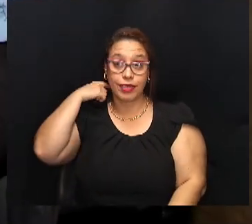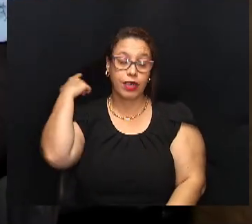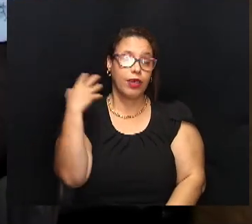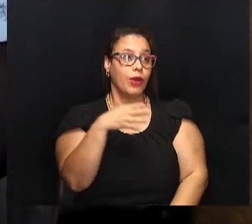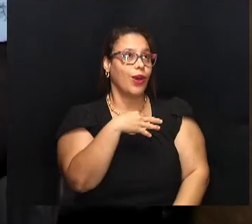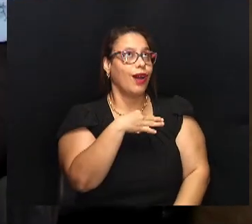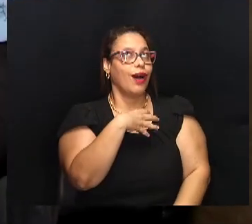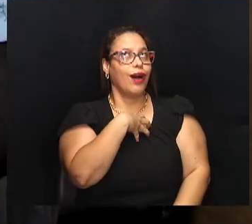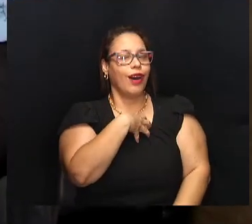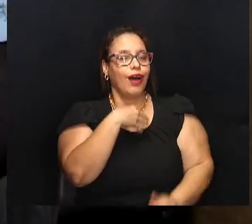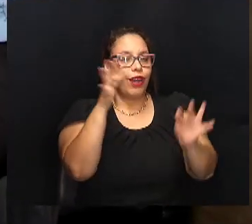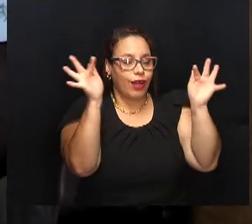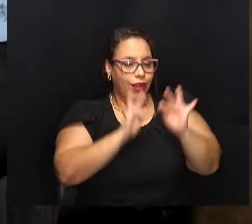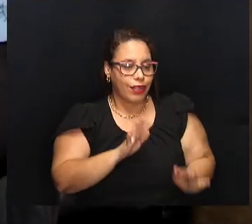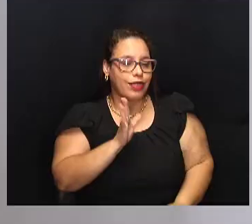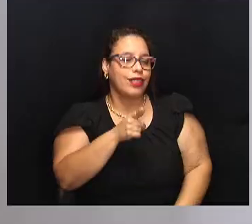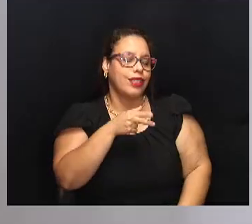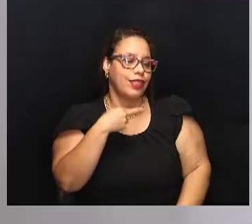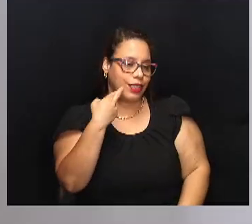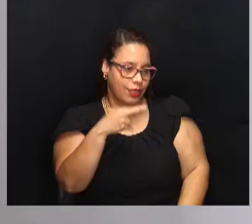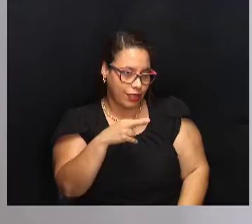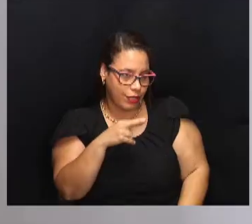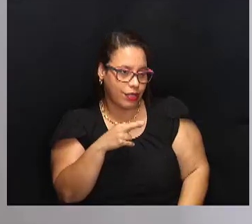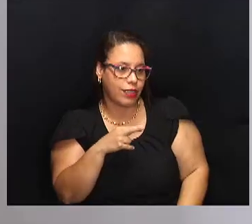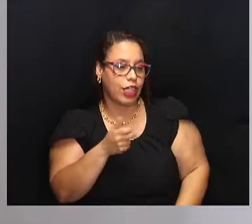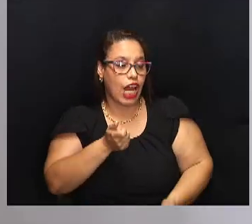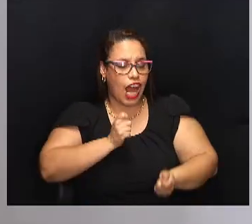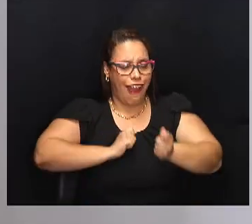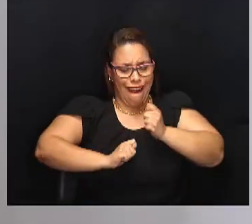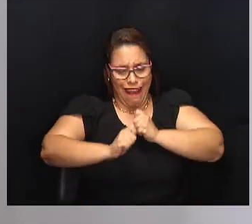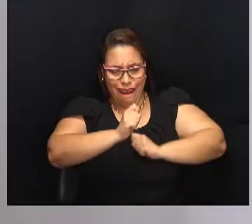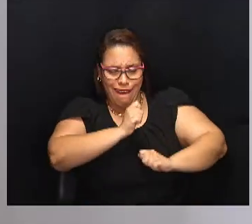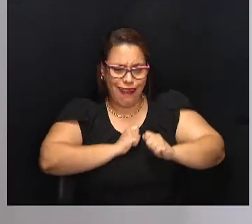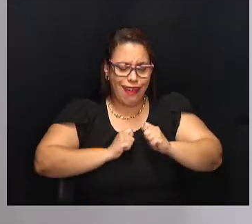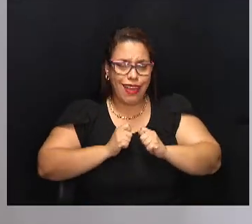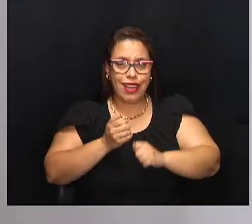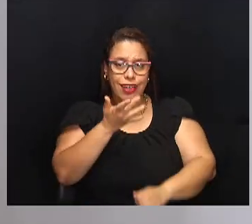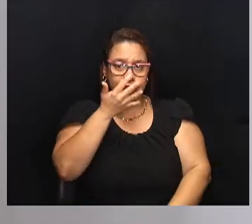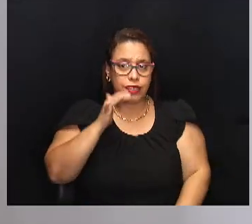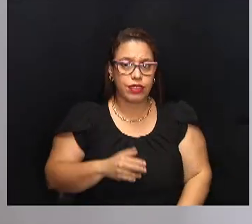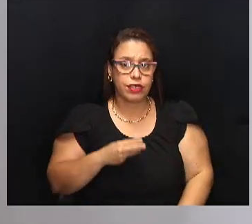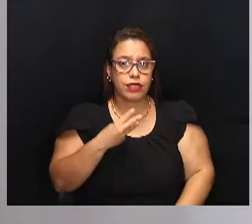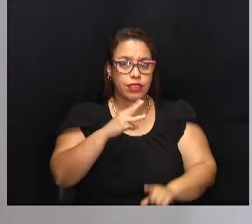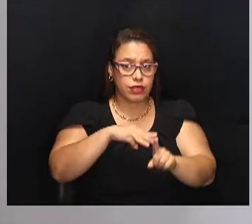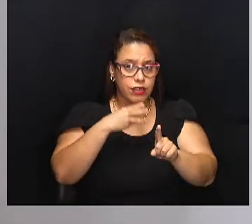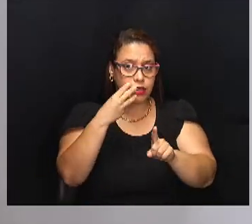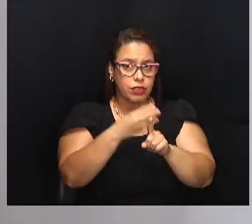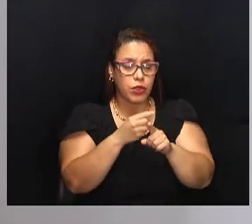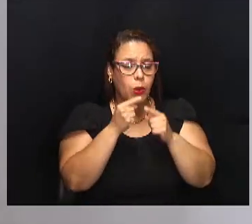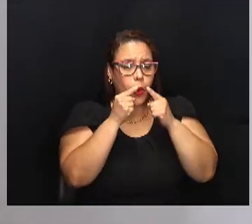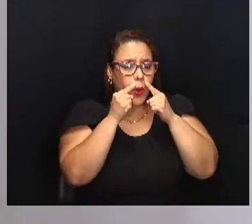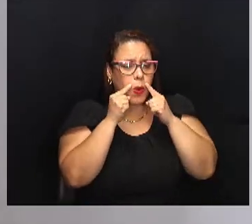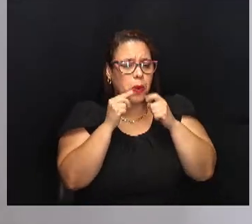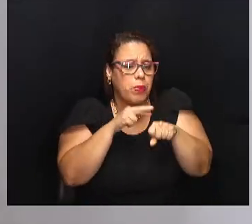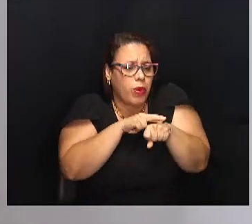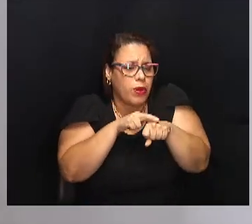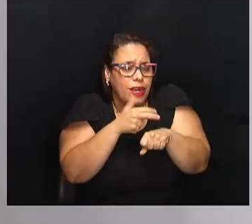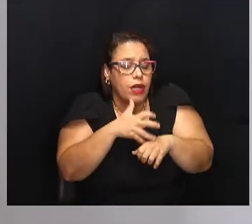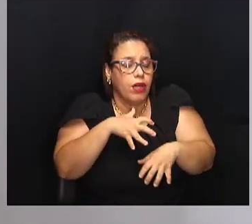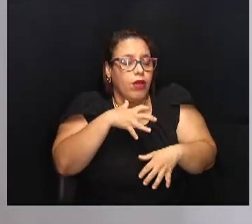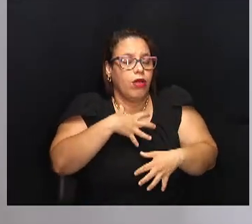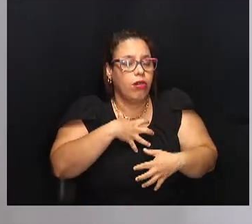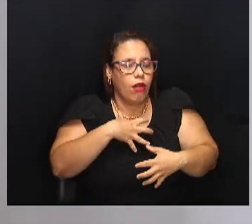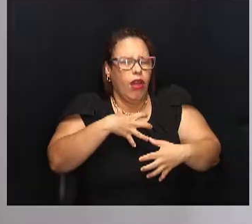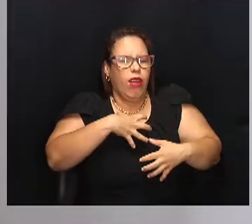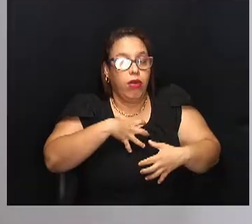muito feliz porque eu já tive relatos de crise de ansiedade, da mãe pegar a criança 3 vezes com a boquinha roxa, tipo, já sem ar.